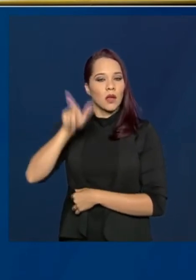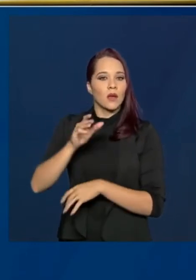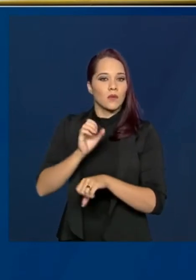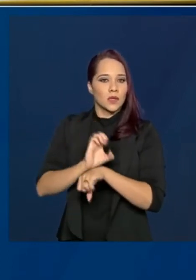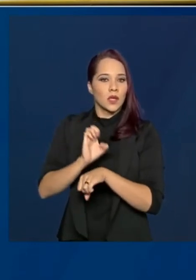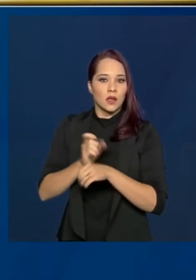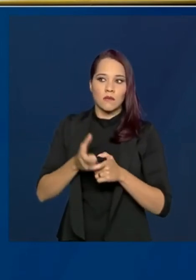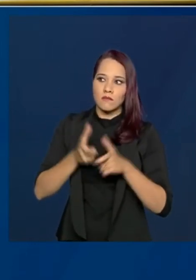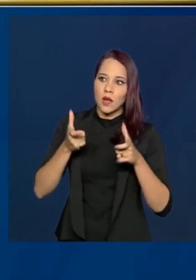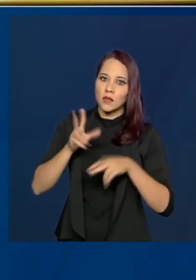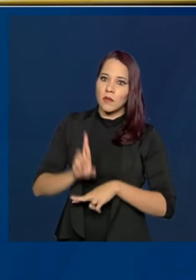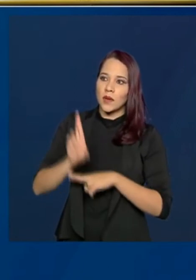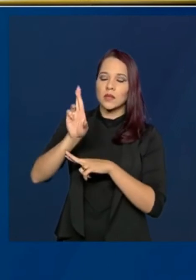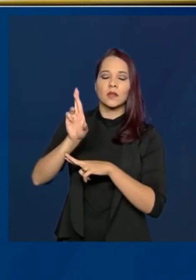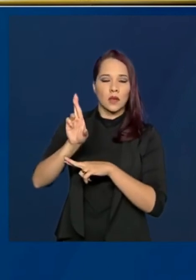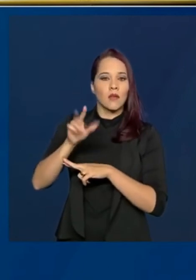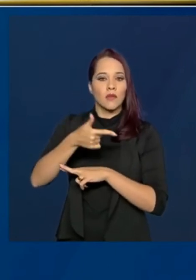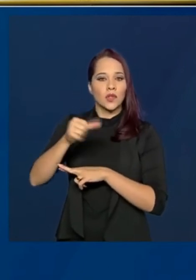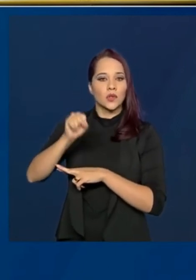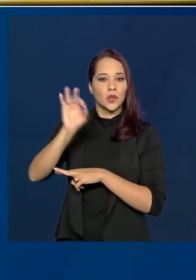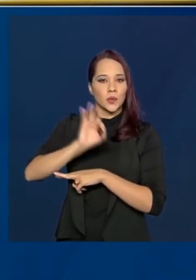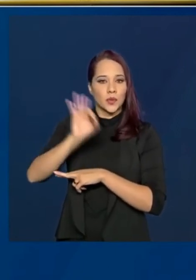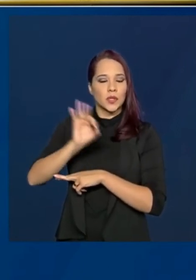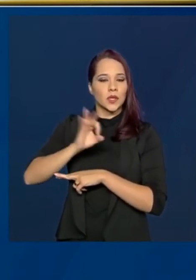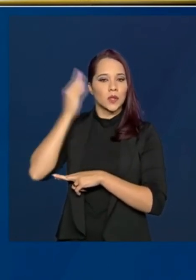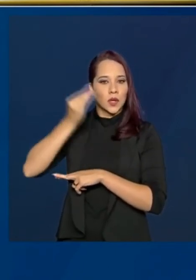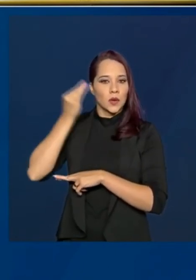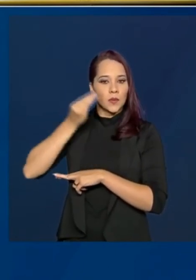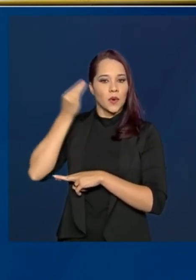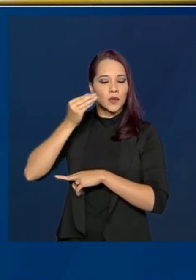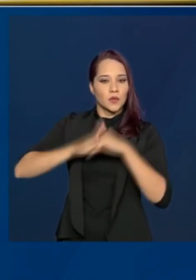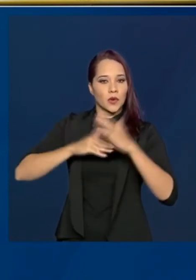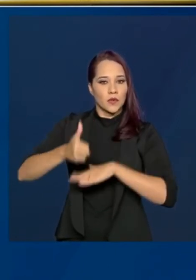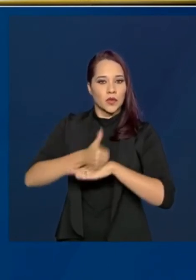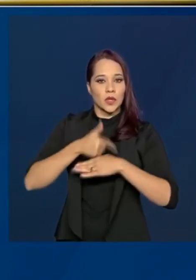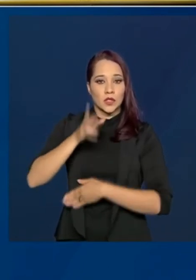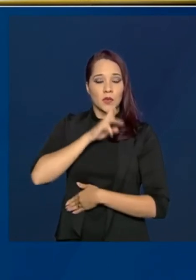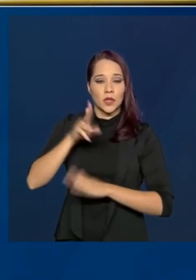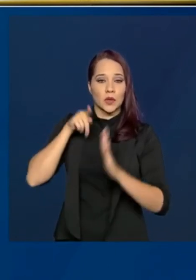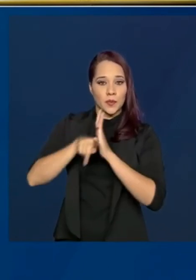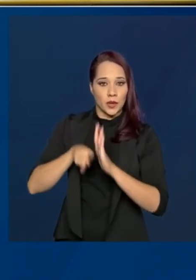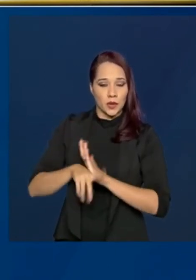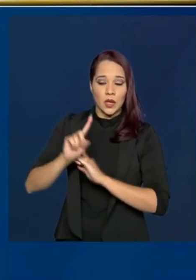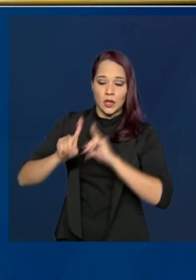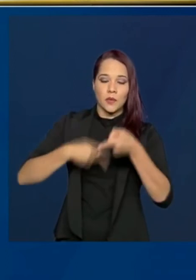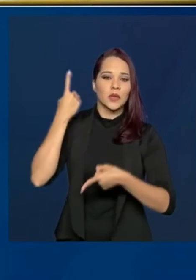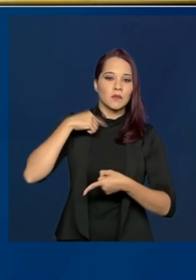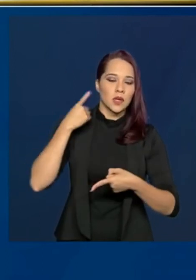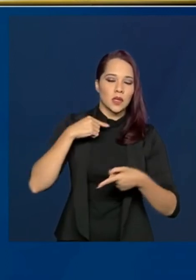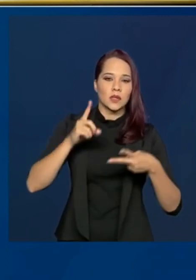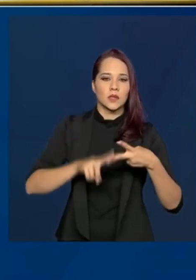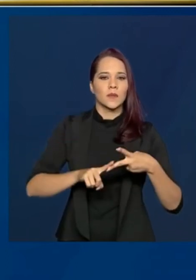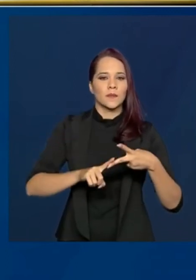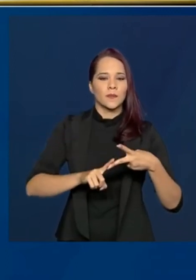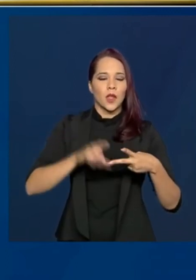com maior representação, 28% da amostra de profissionais que responderam à pesquisa, seguido por Minas Gerais,